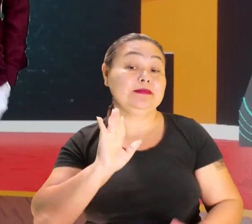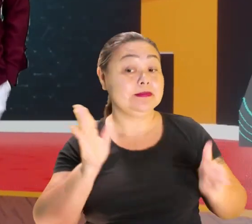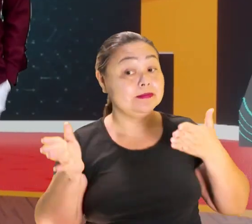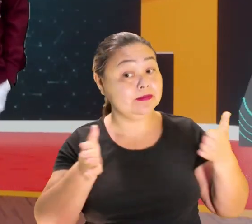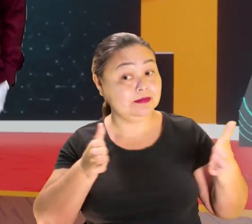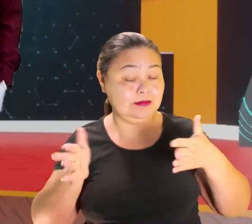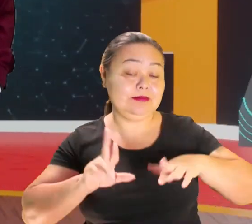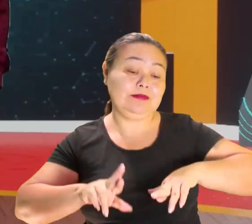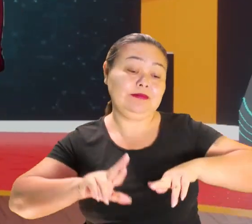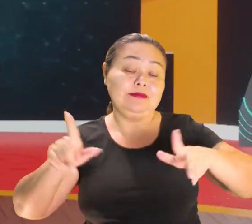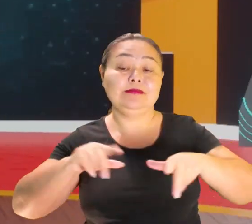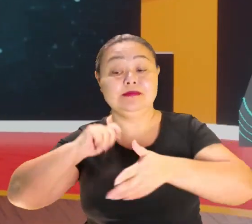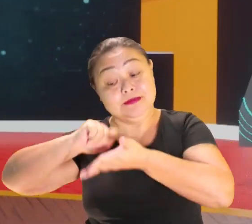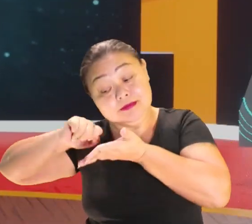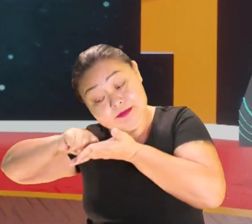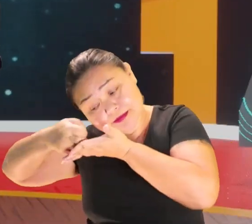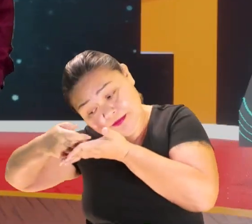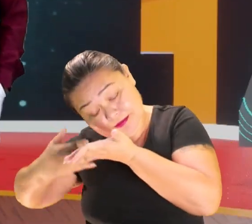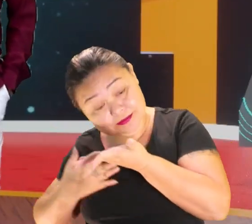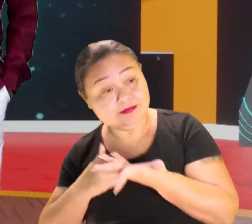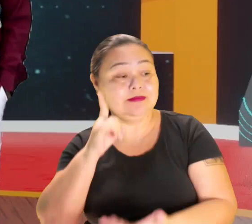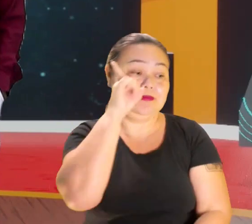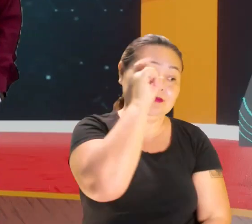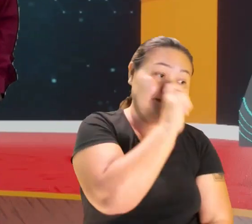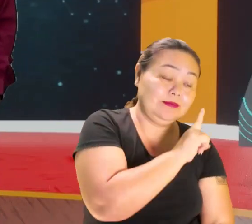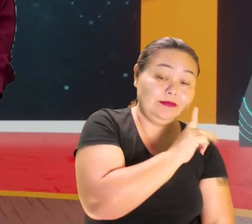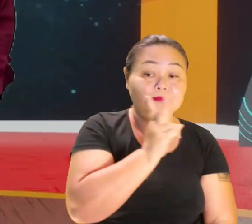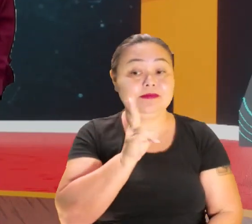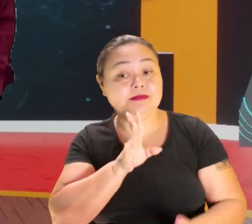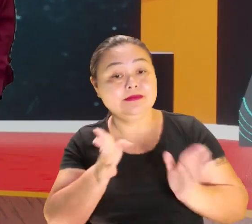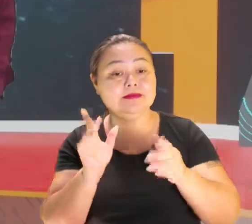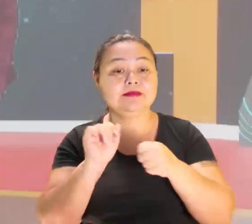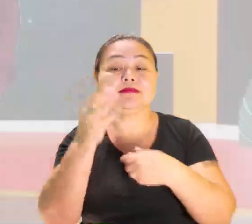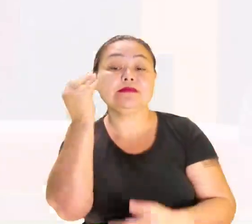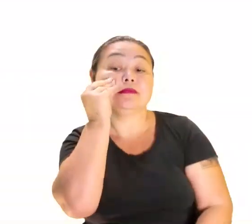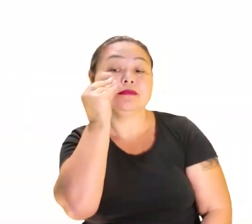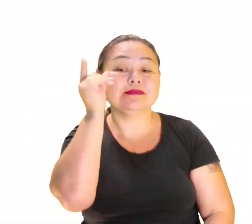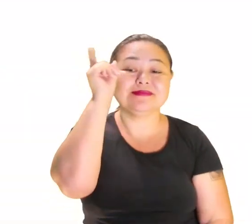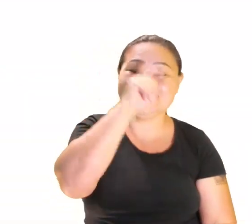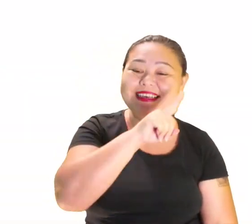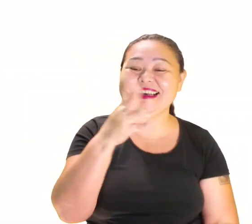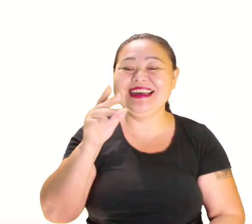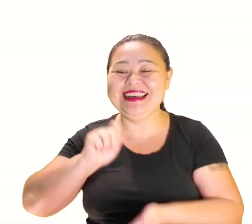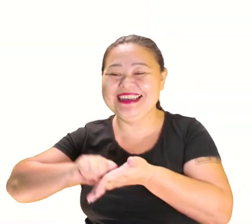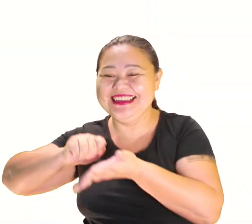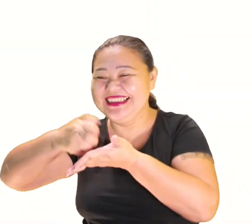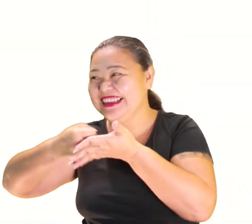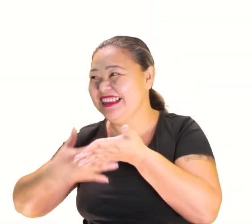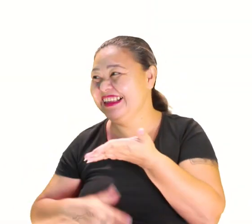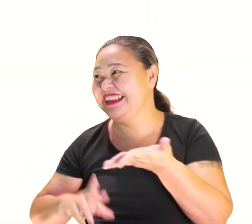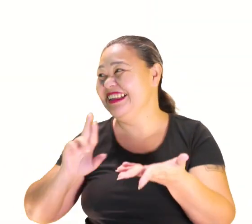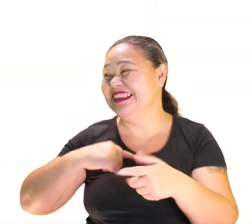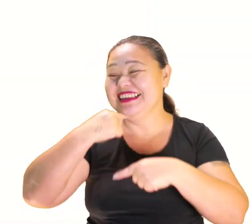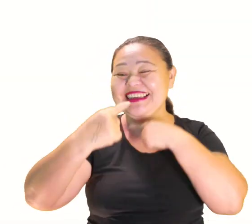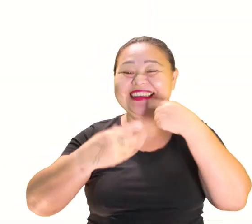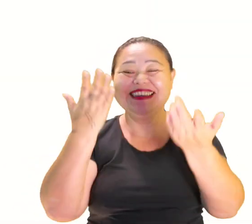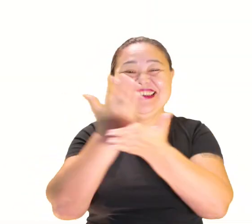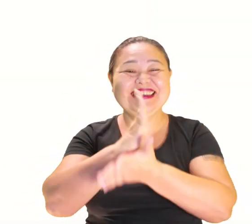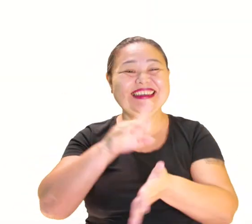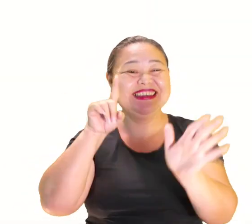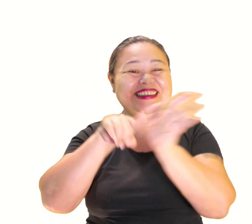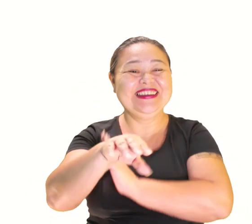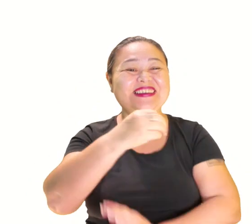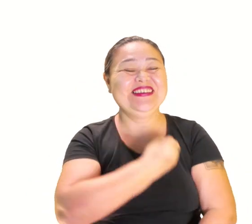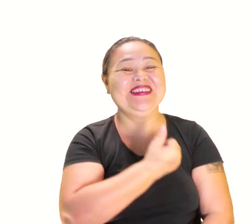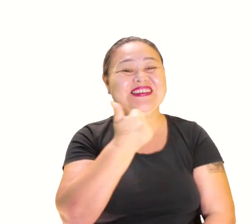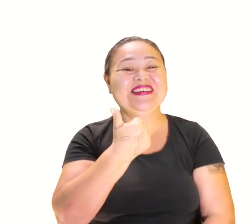aí, né? A diferença entre o trabalhoso e o difícil. Vamos lá, então, vamos verificar se é difícil ou trabalhoso? Vamos resolver, tirando as dúvidas, questão de